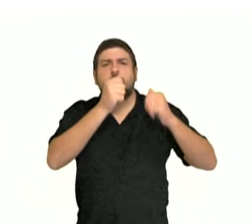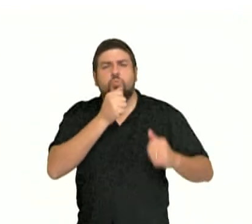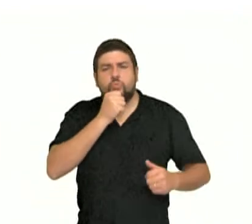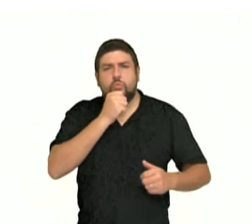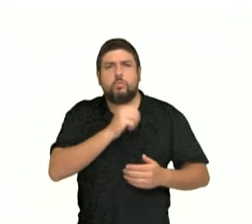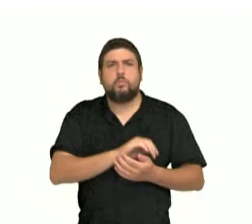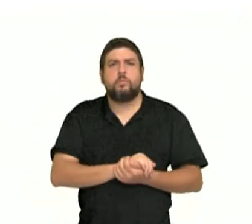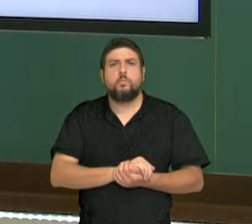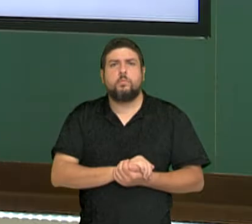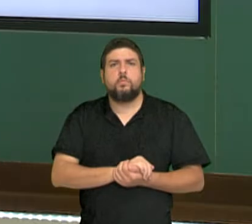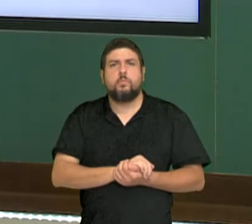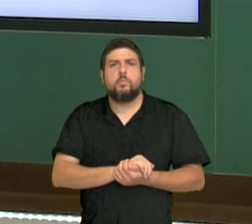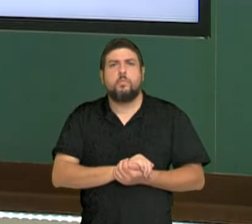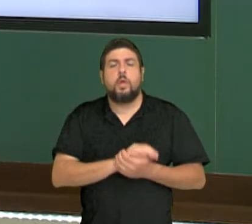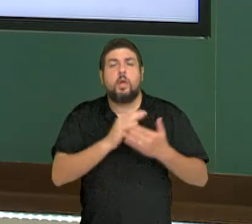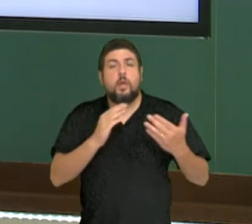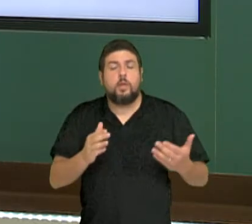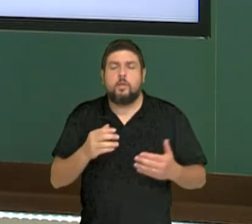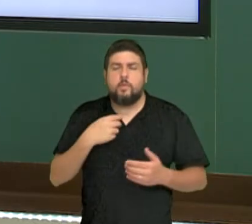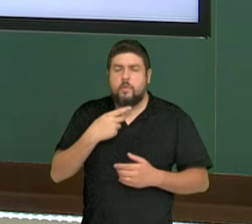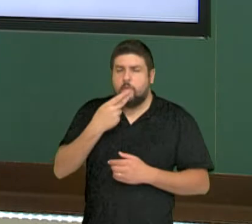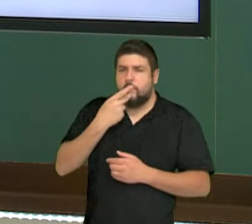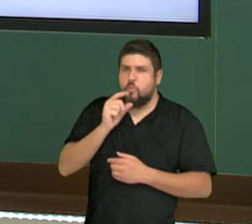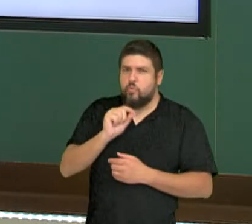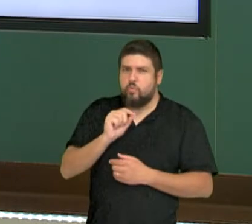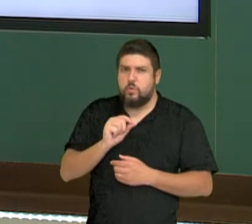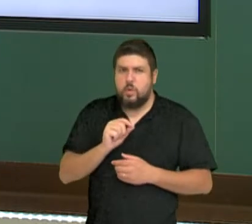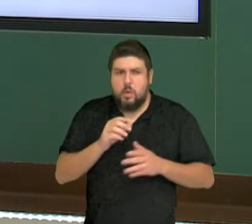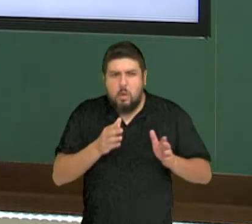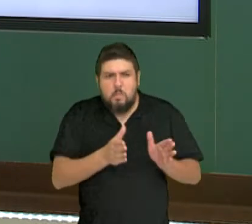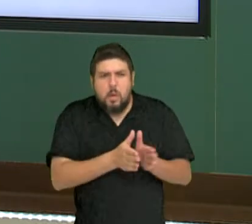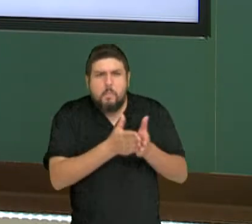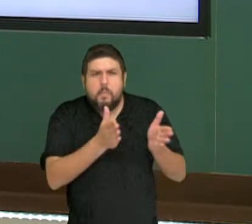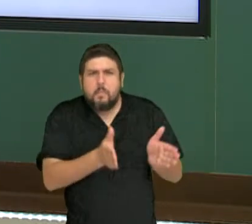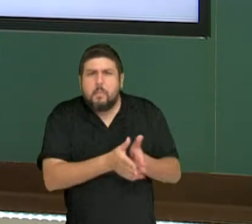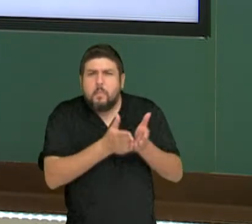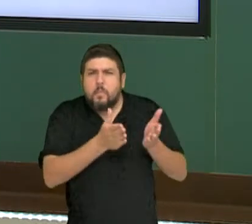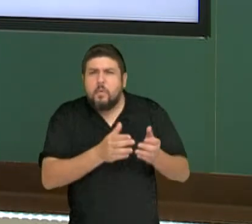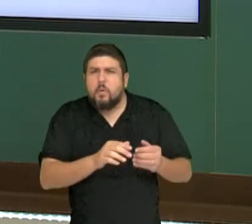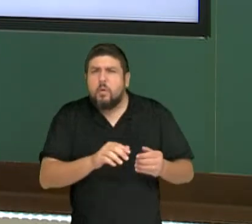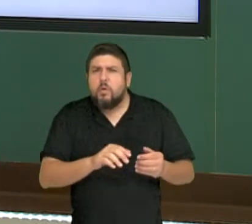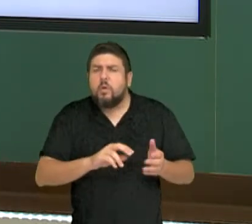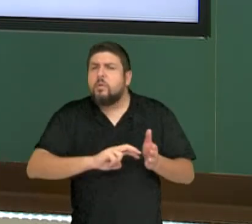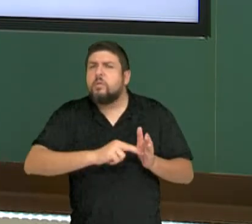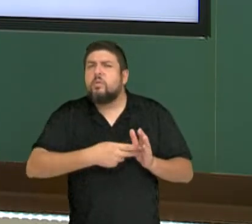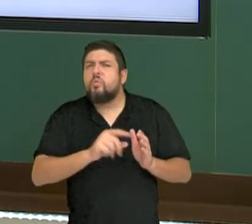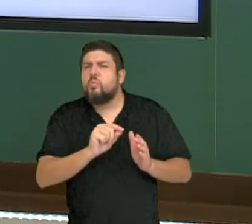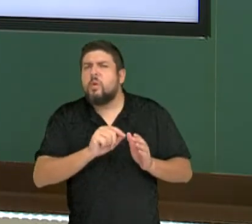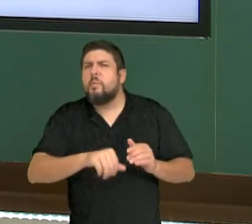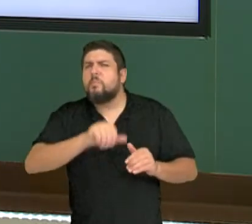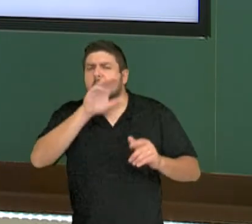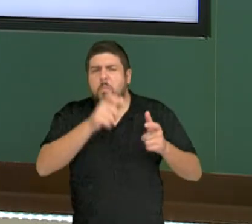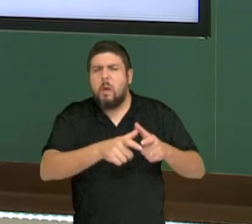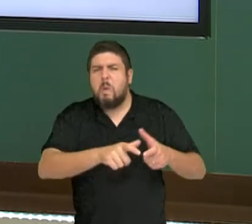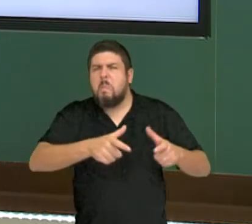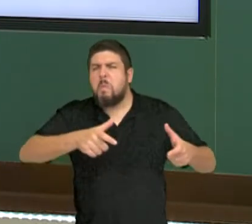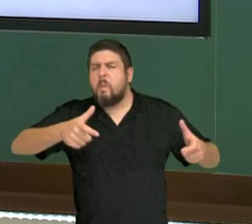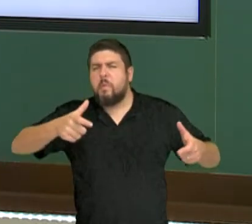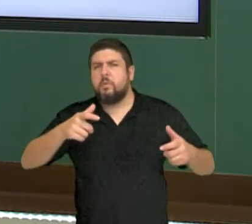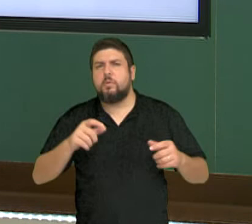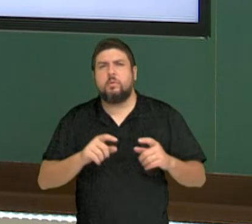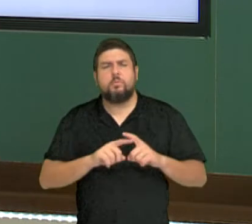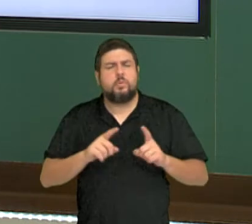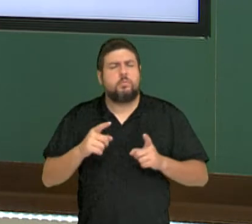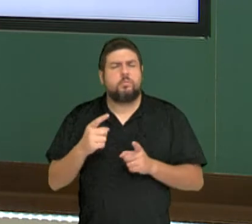quanto mais pobre for a população mais numerosa ela será é porque vamos